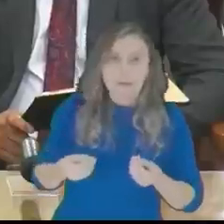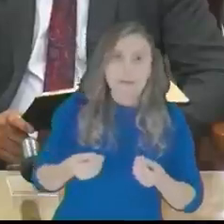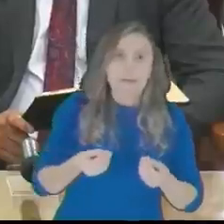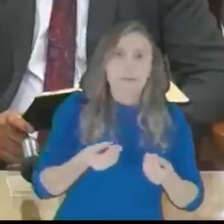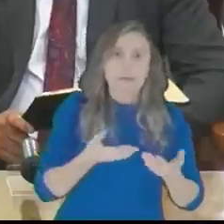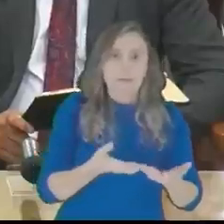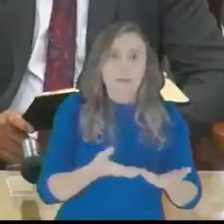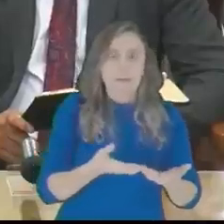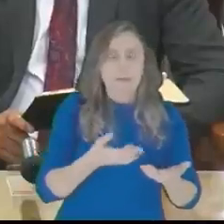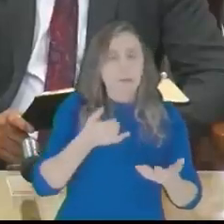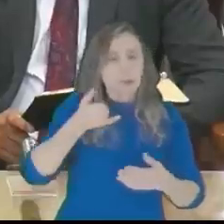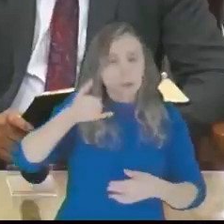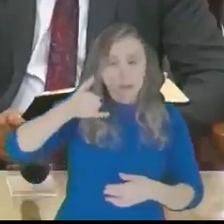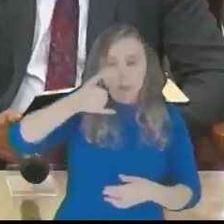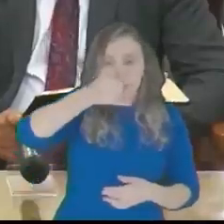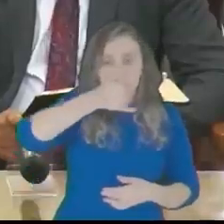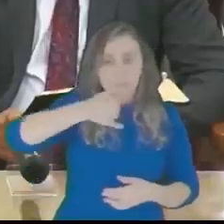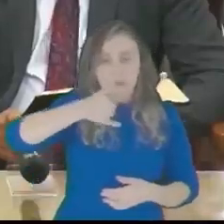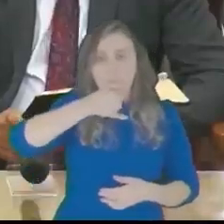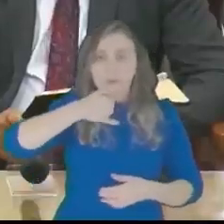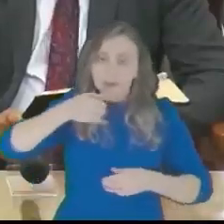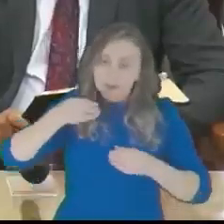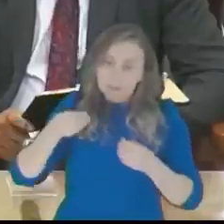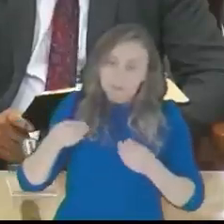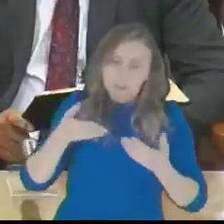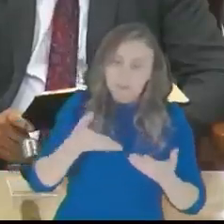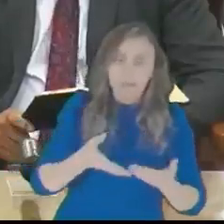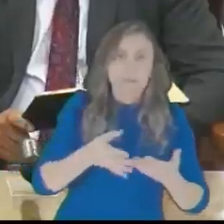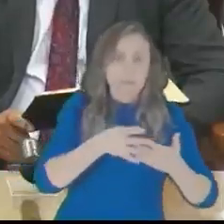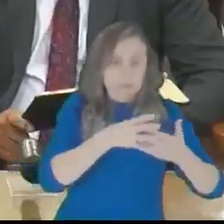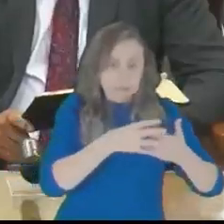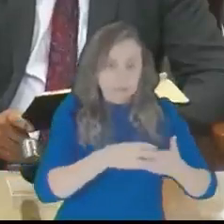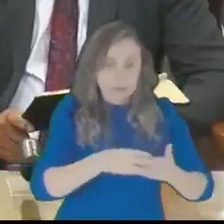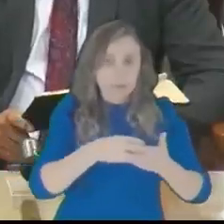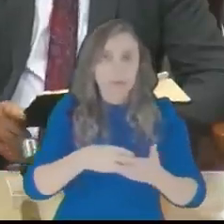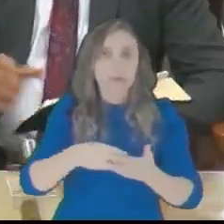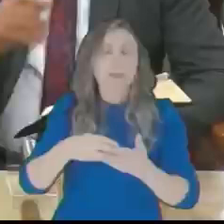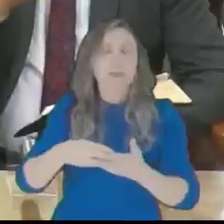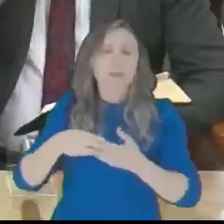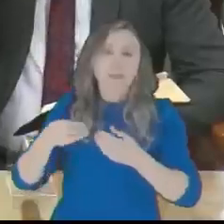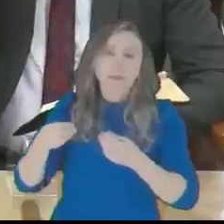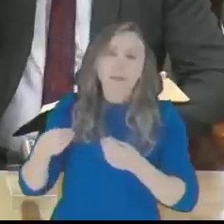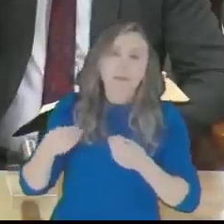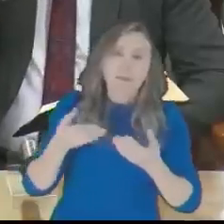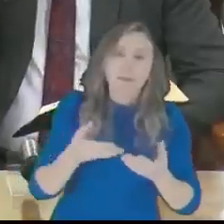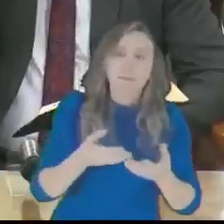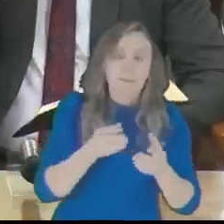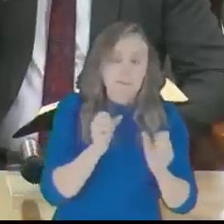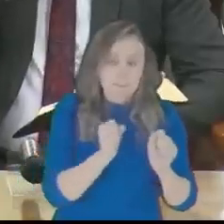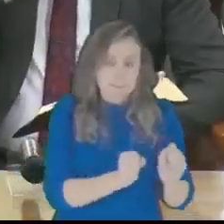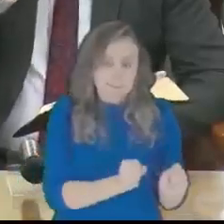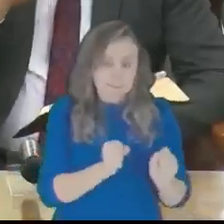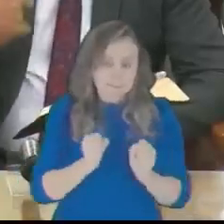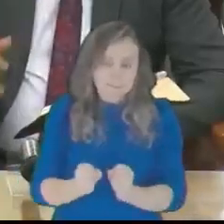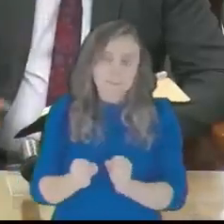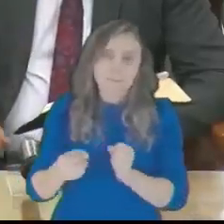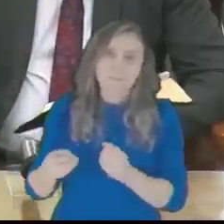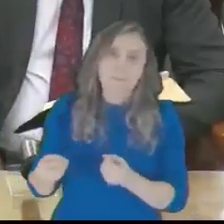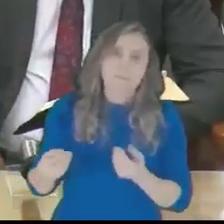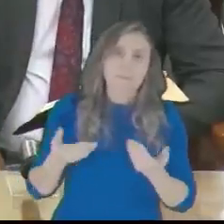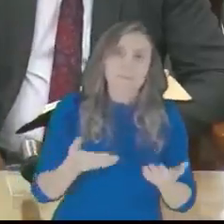para dar unção, para dar direção, para dar autoridade.